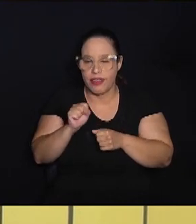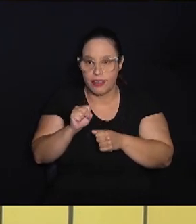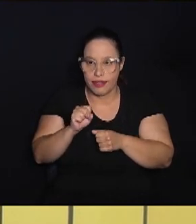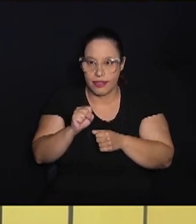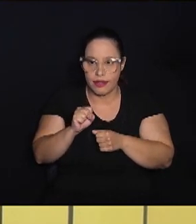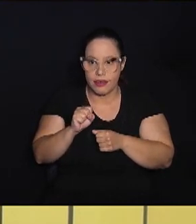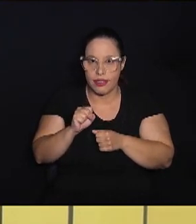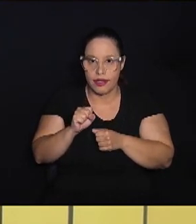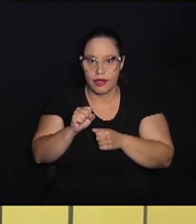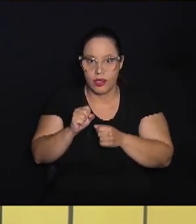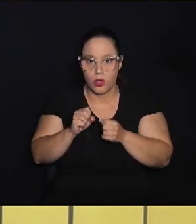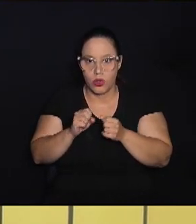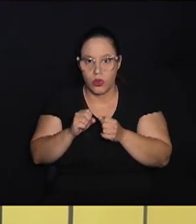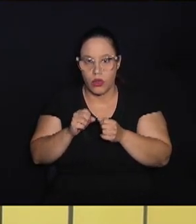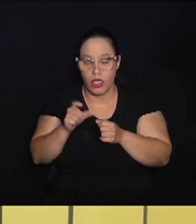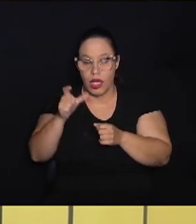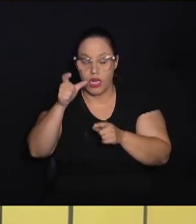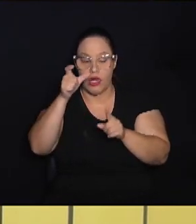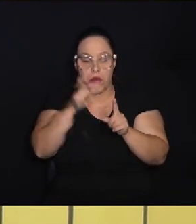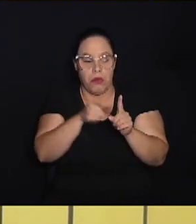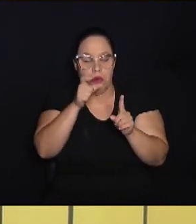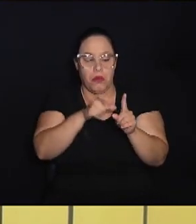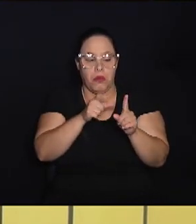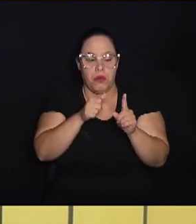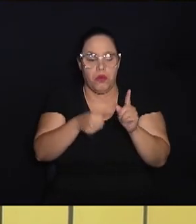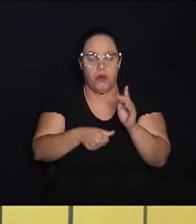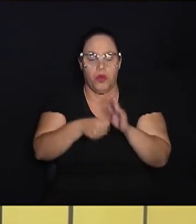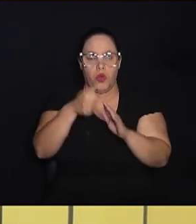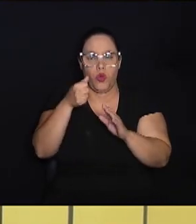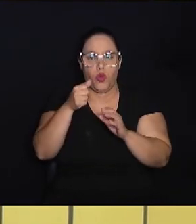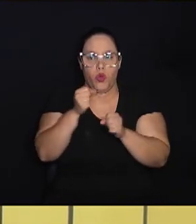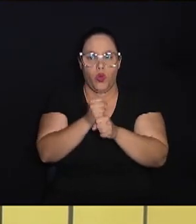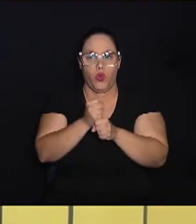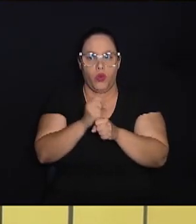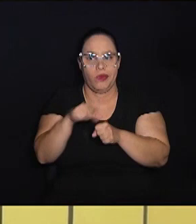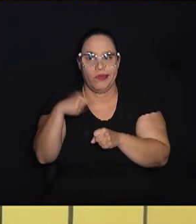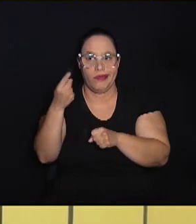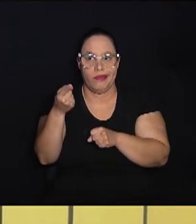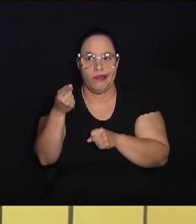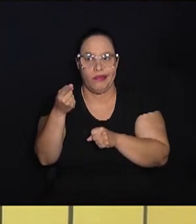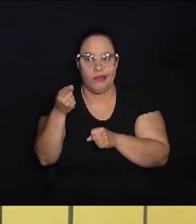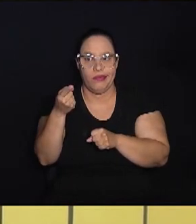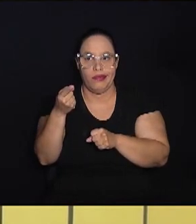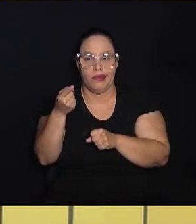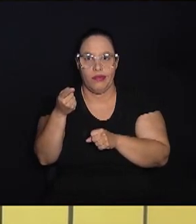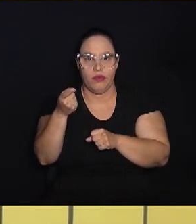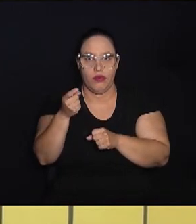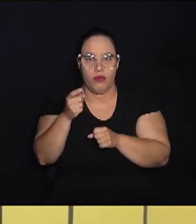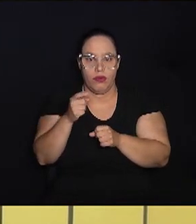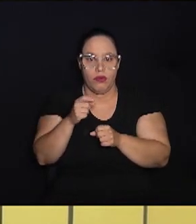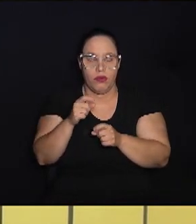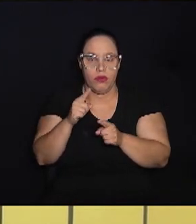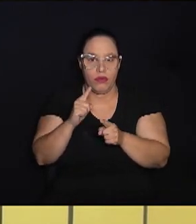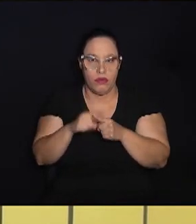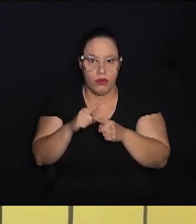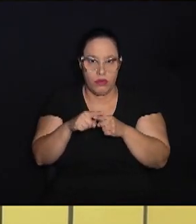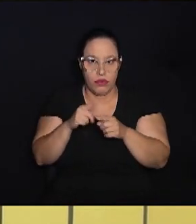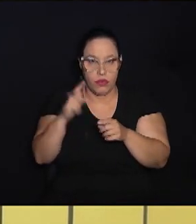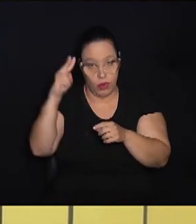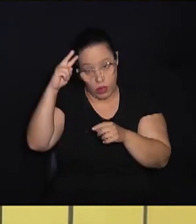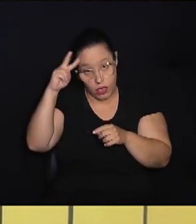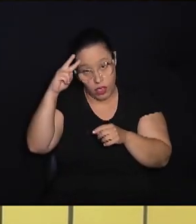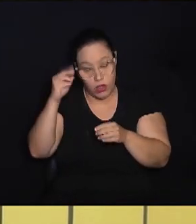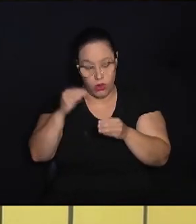esse personagem um ano depois ele ele era um personagem a gente eles se considera efetivamente uma história em quadrinhas por quê é uma história